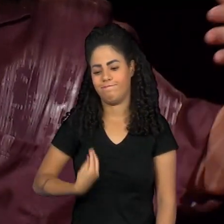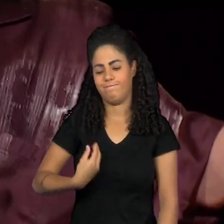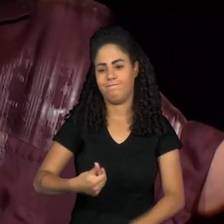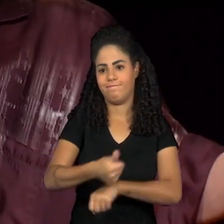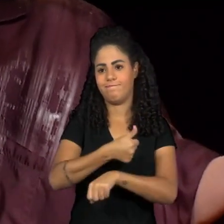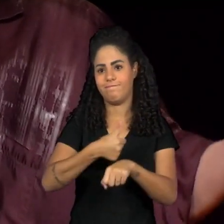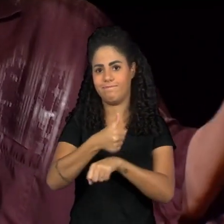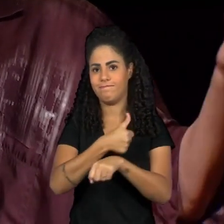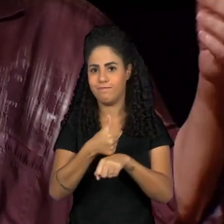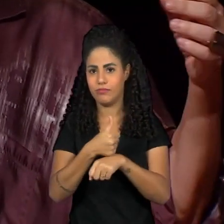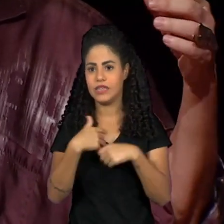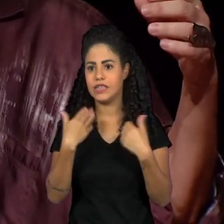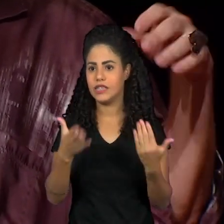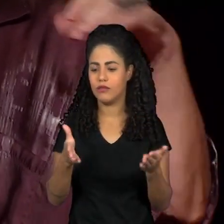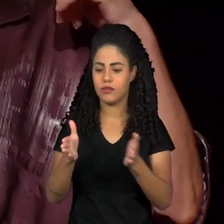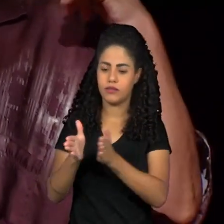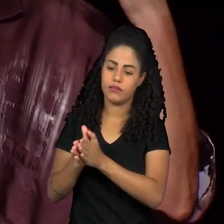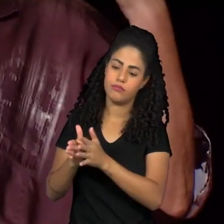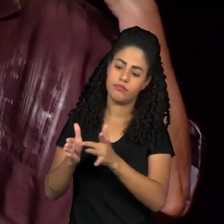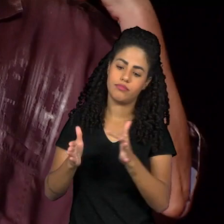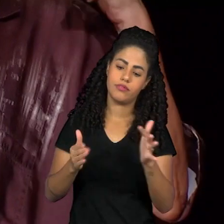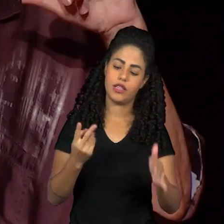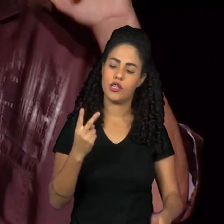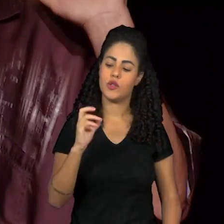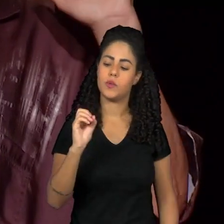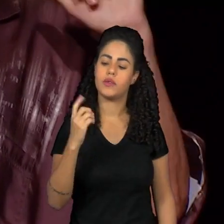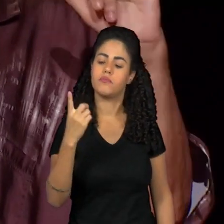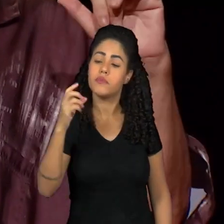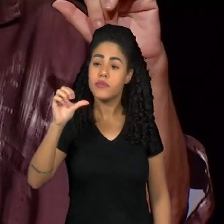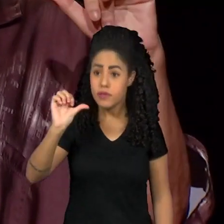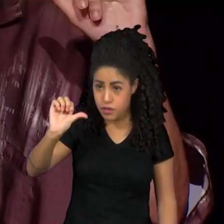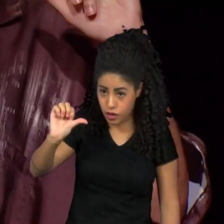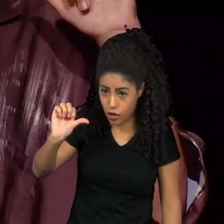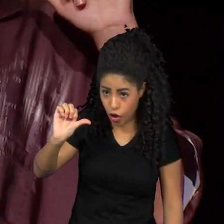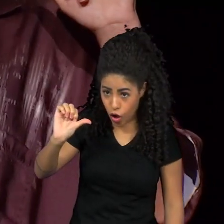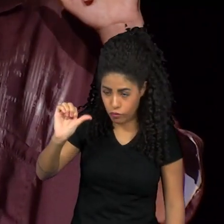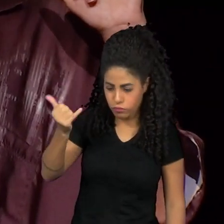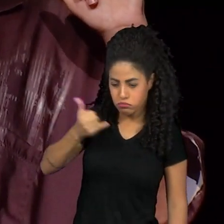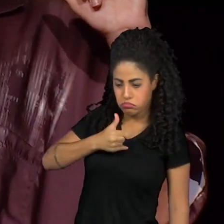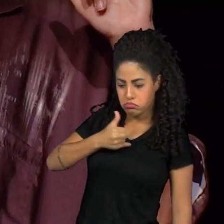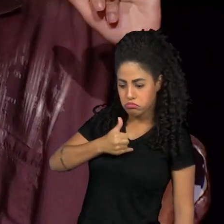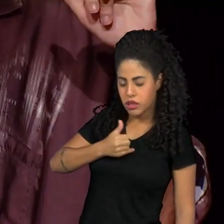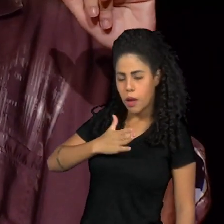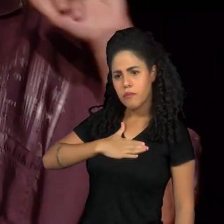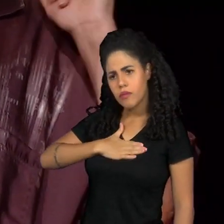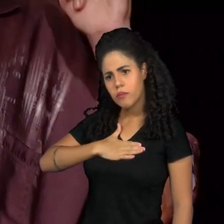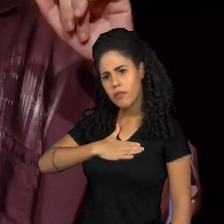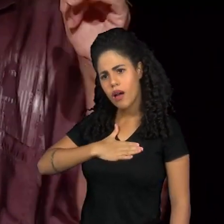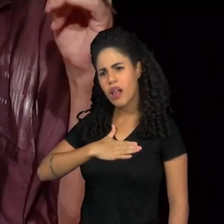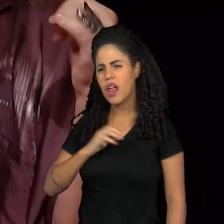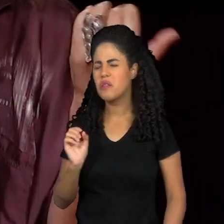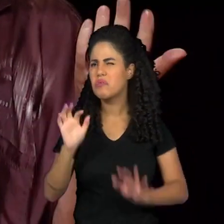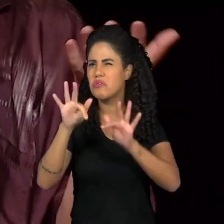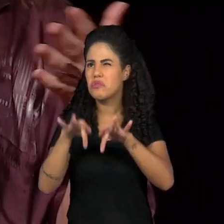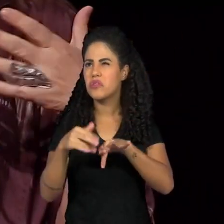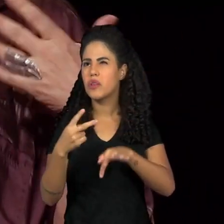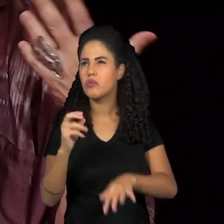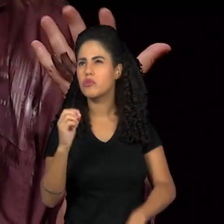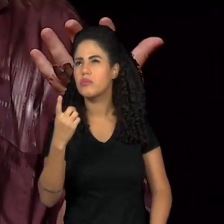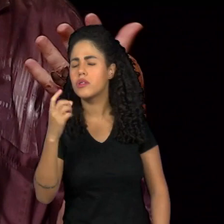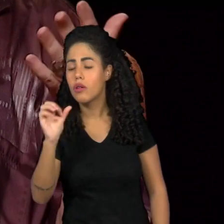Esse largo período, eu estou falando de 2019, quando a Tereza me provocou, final de 2019. E aí,